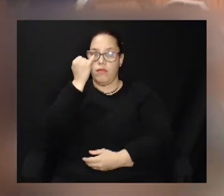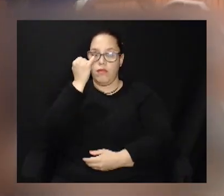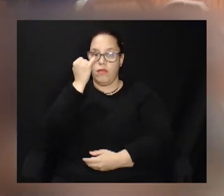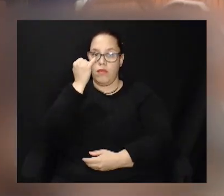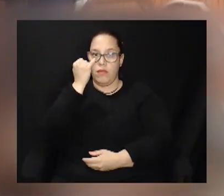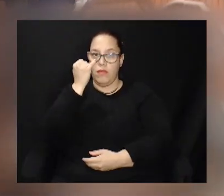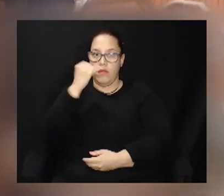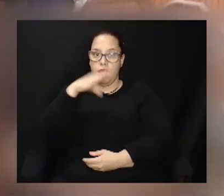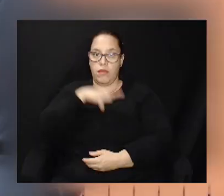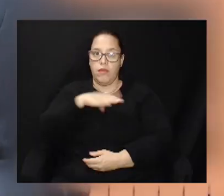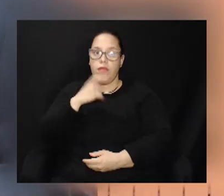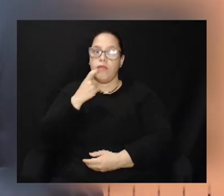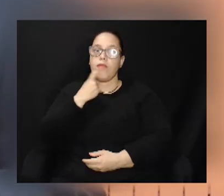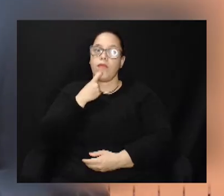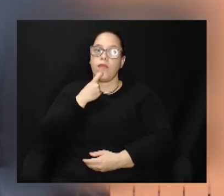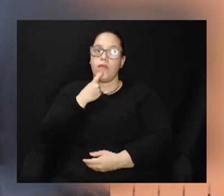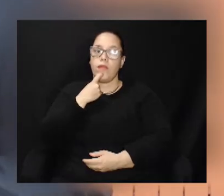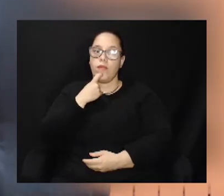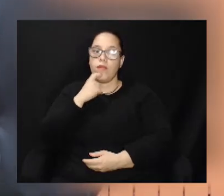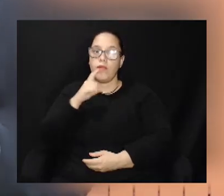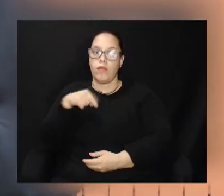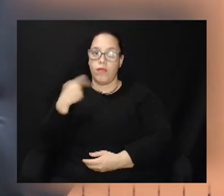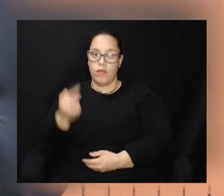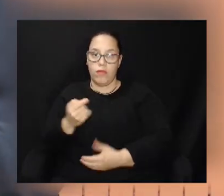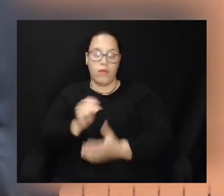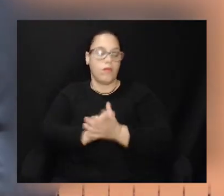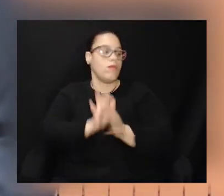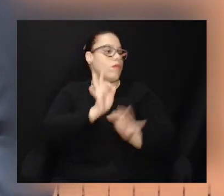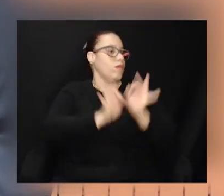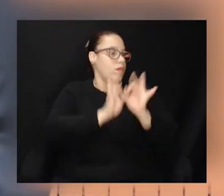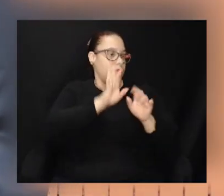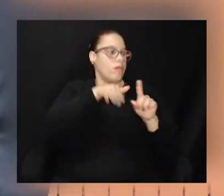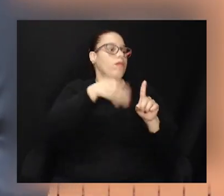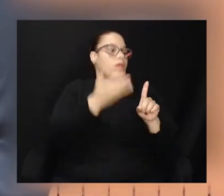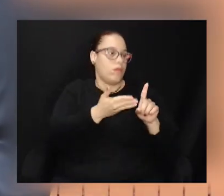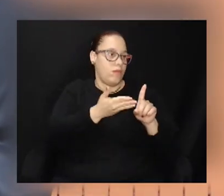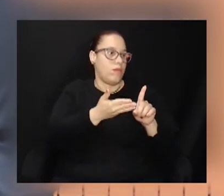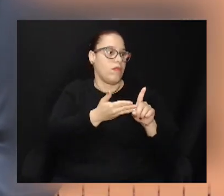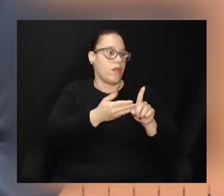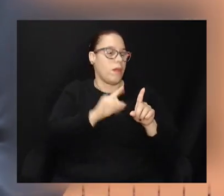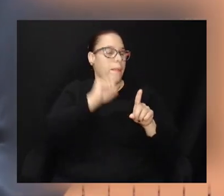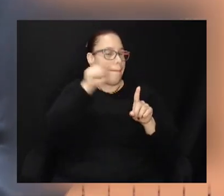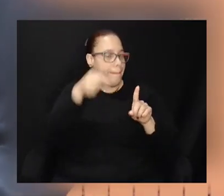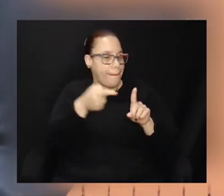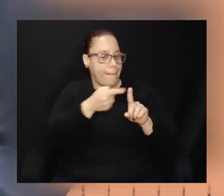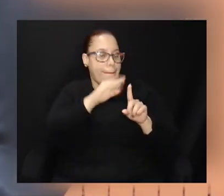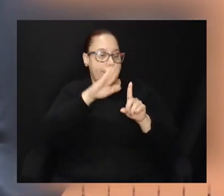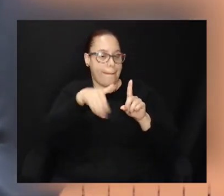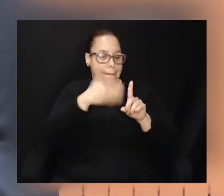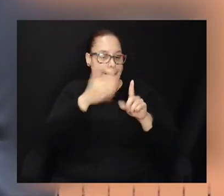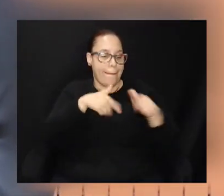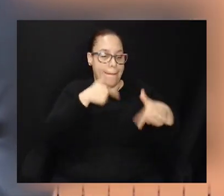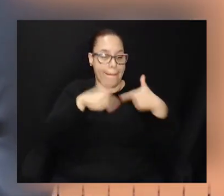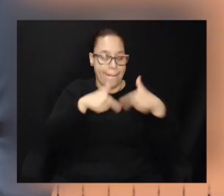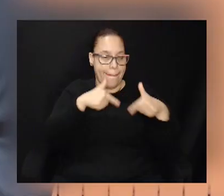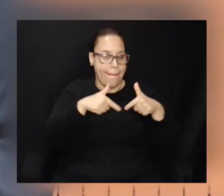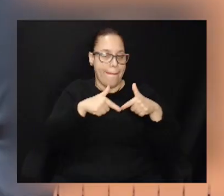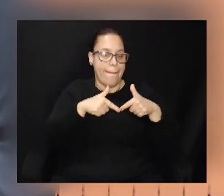município ou fora dele. Uma justa homenagem que tem como objetivo de honrar o trabalho que muito